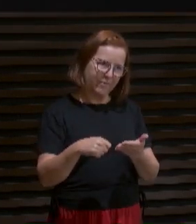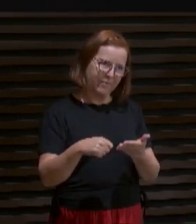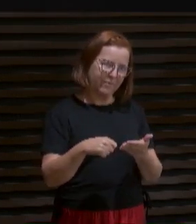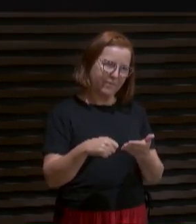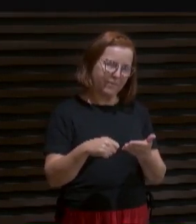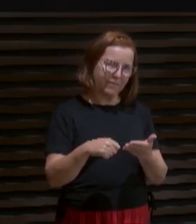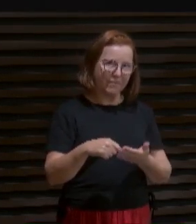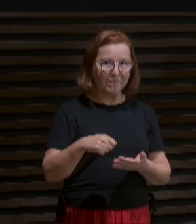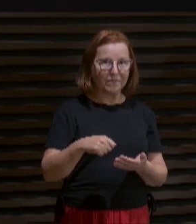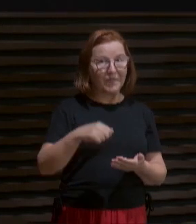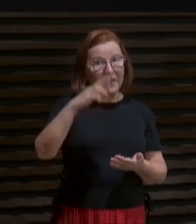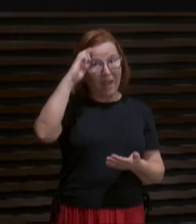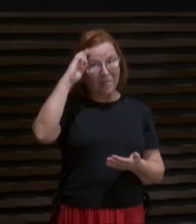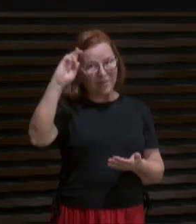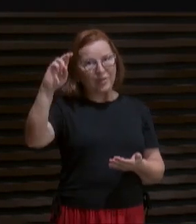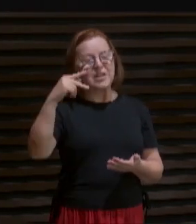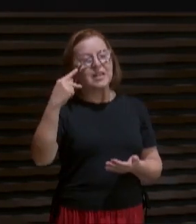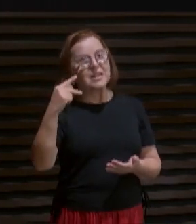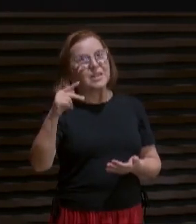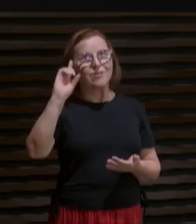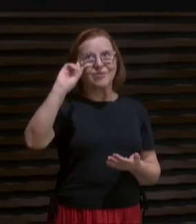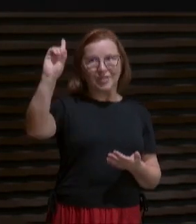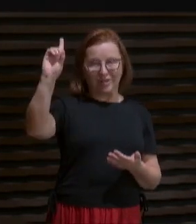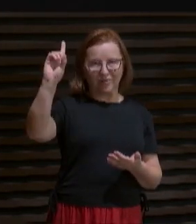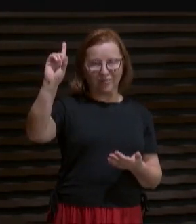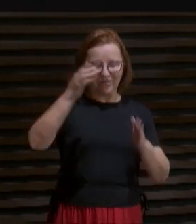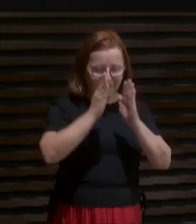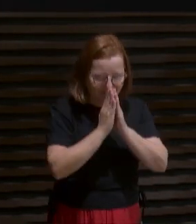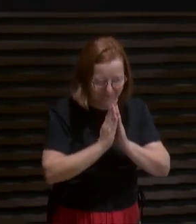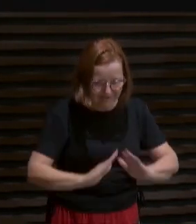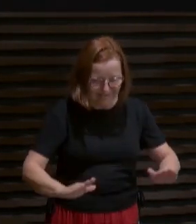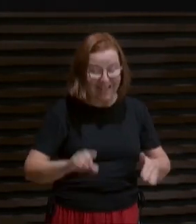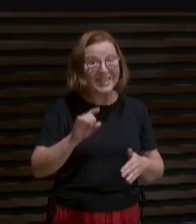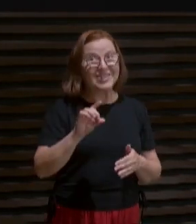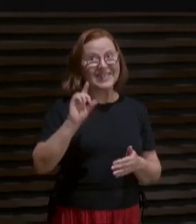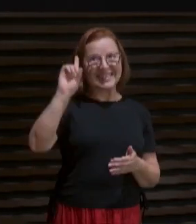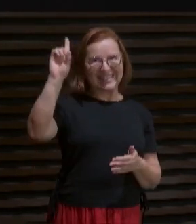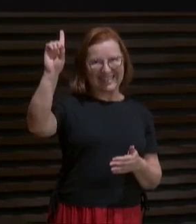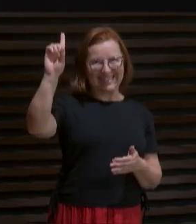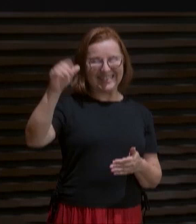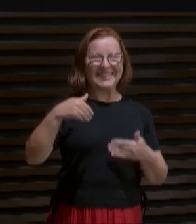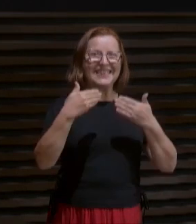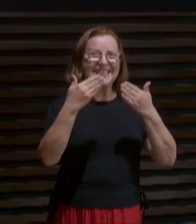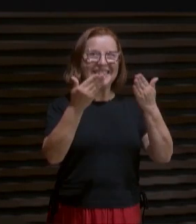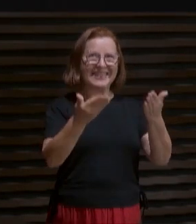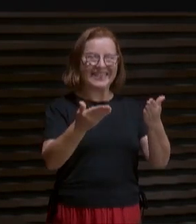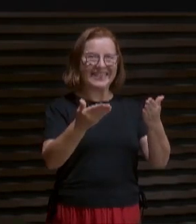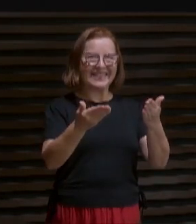ao Senhor teu Deus adorarás, e só a Ele